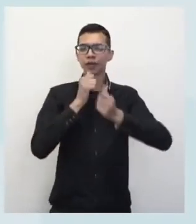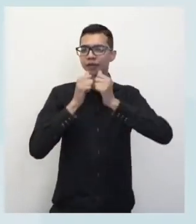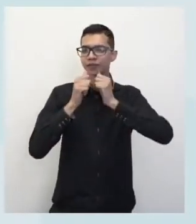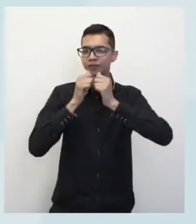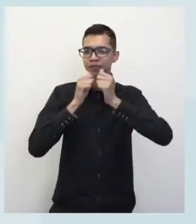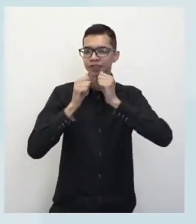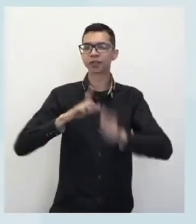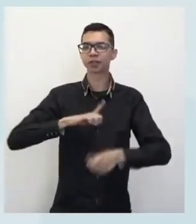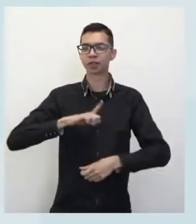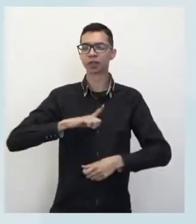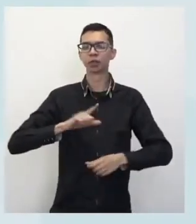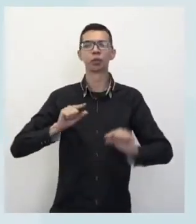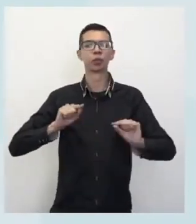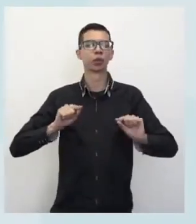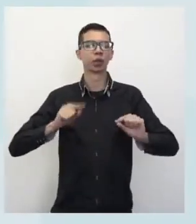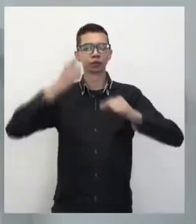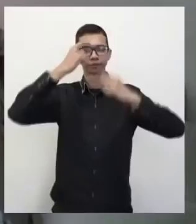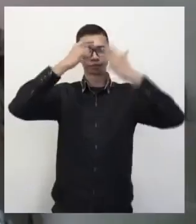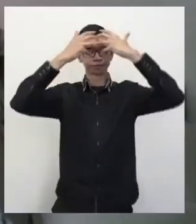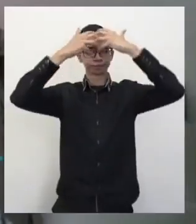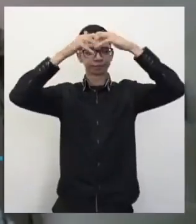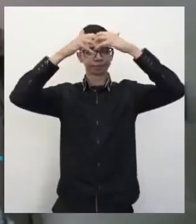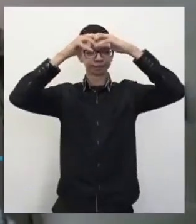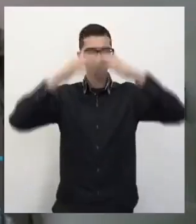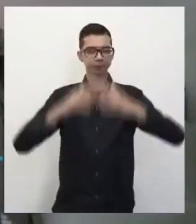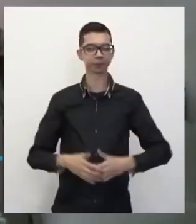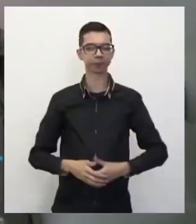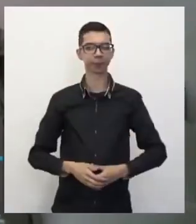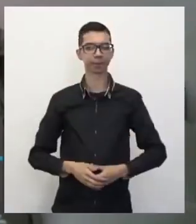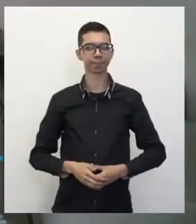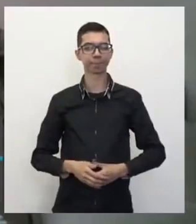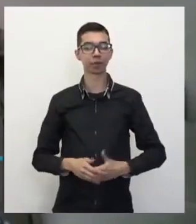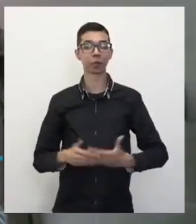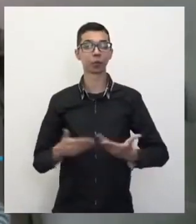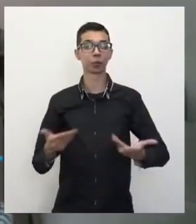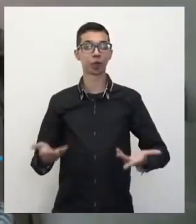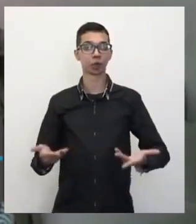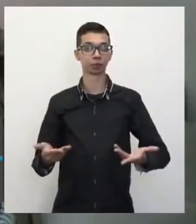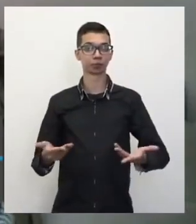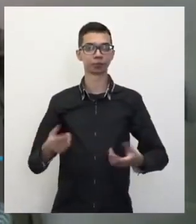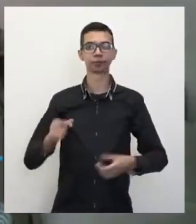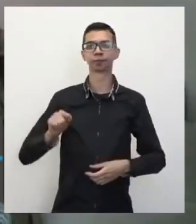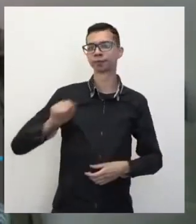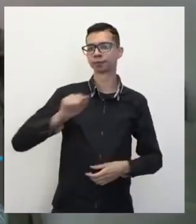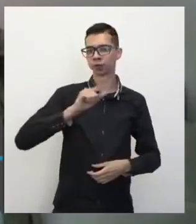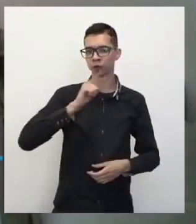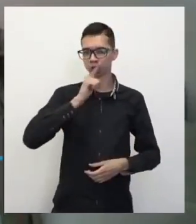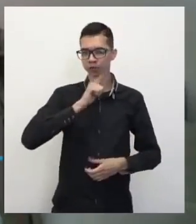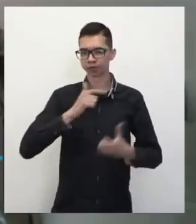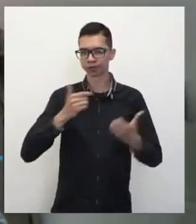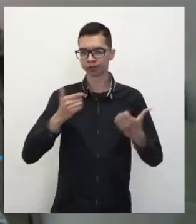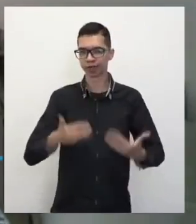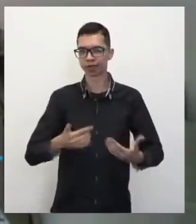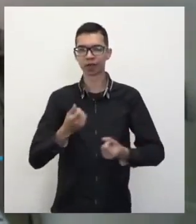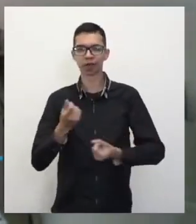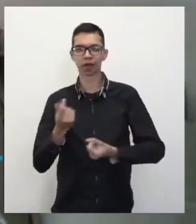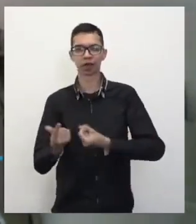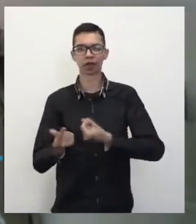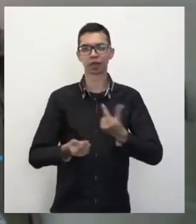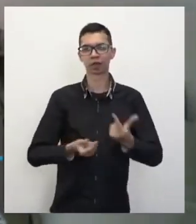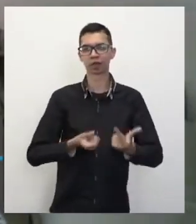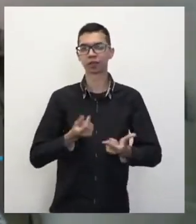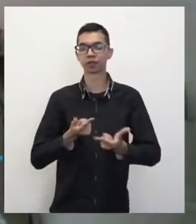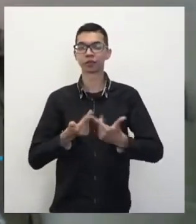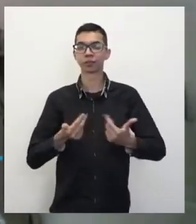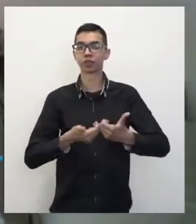pode ter nos levado, né? A que reflexão? Alguém consegue colocar alguma coisa para a gente aí no chat